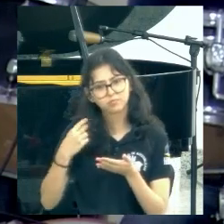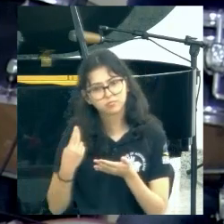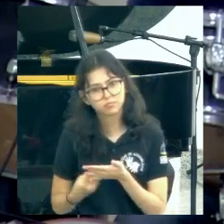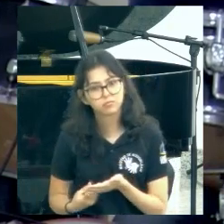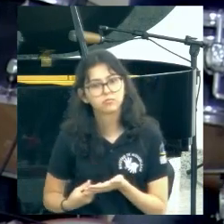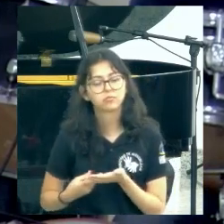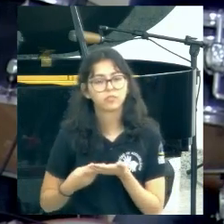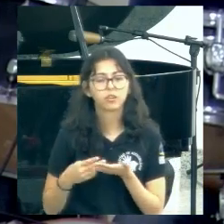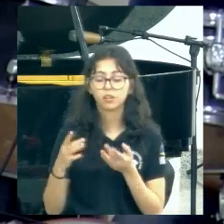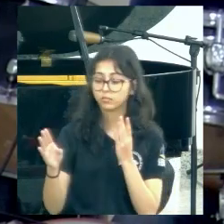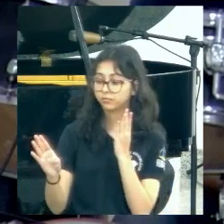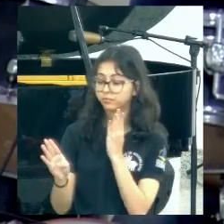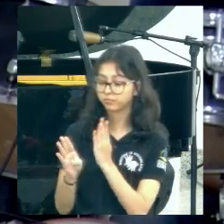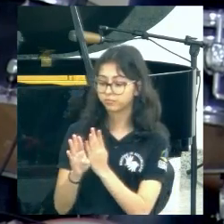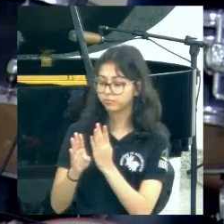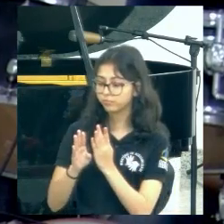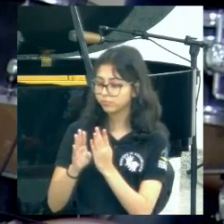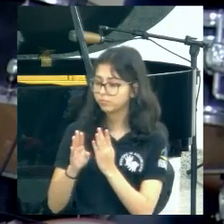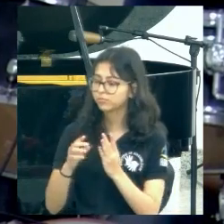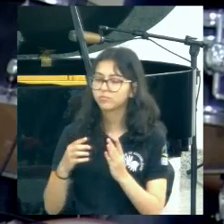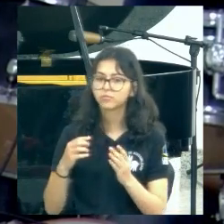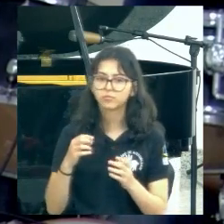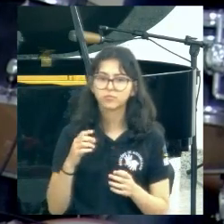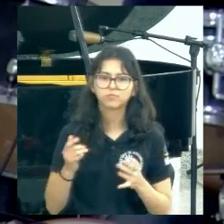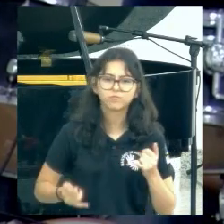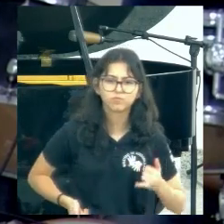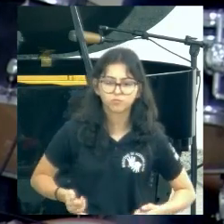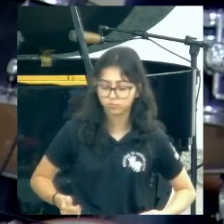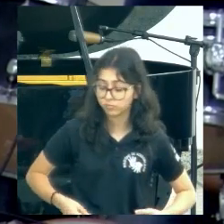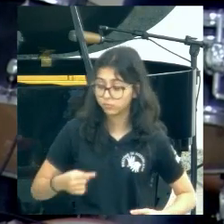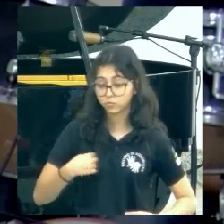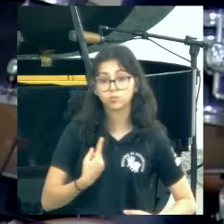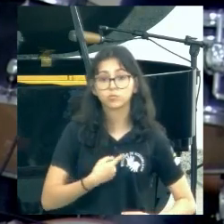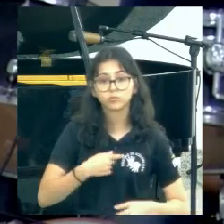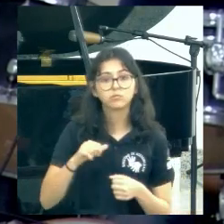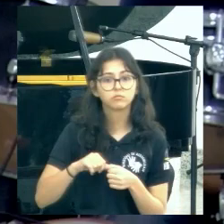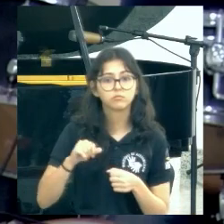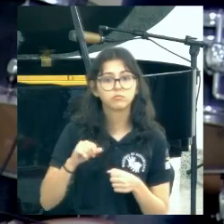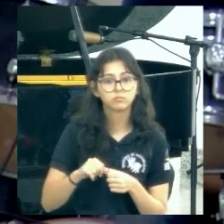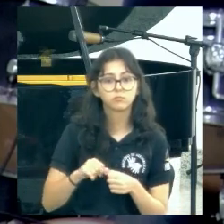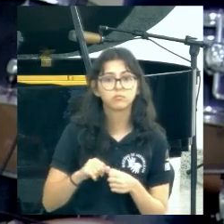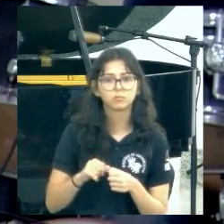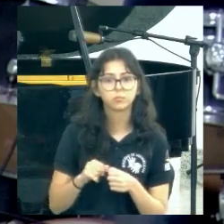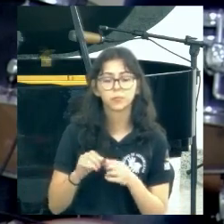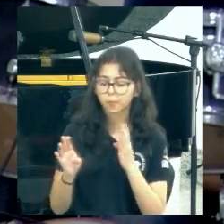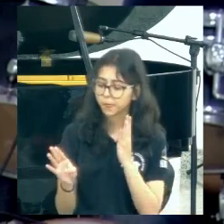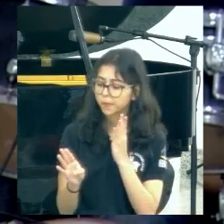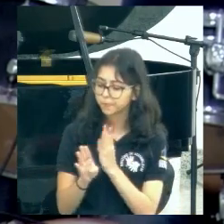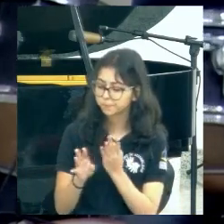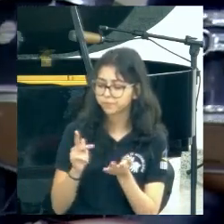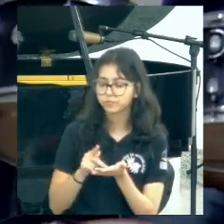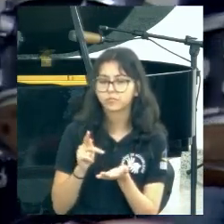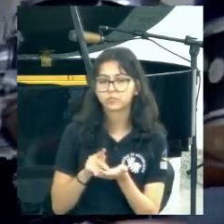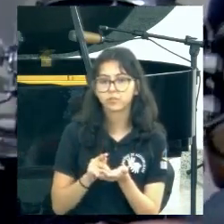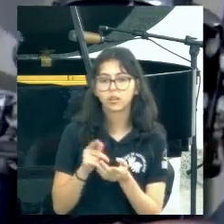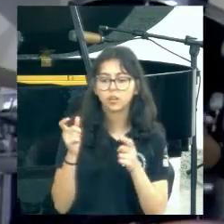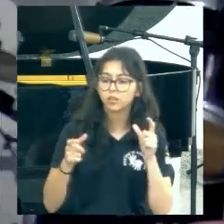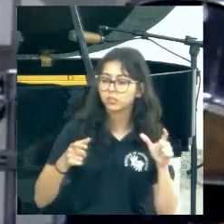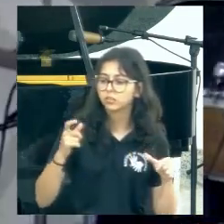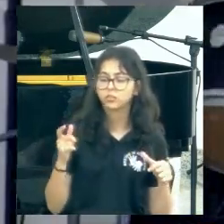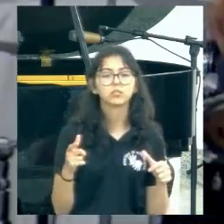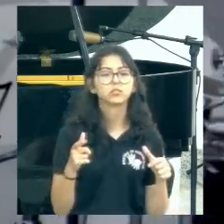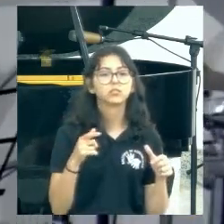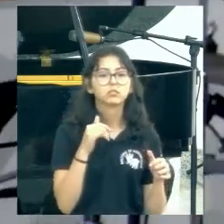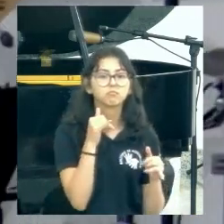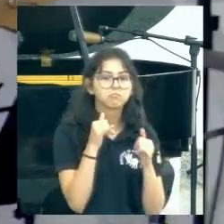evitada? Eu tenho encontrado gente dizendo isso. Deixe-me bater a cara, desculpa a expressão, deixe-me